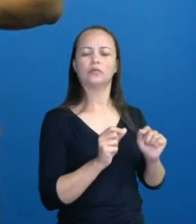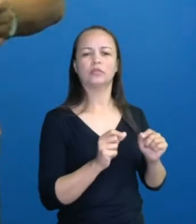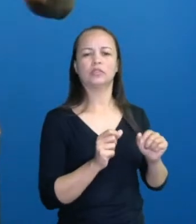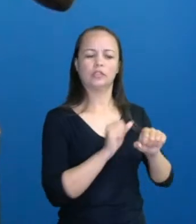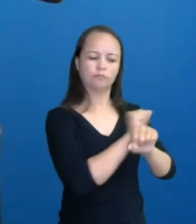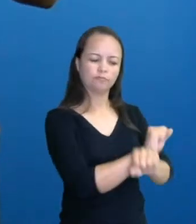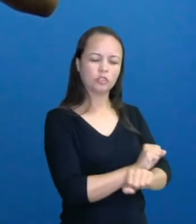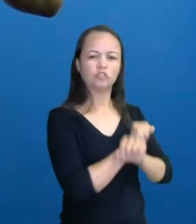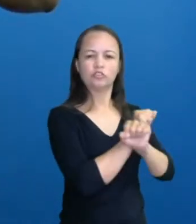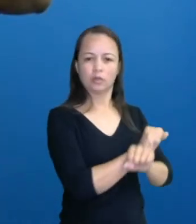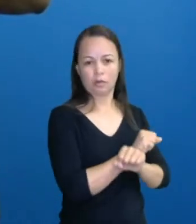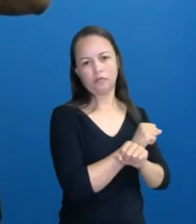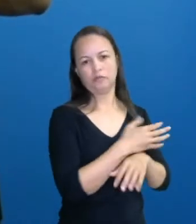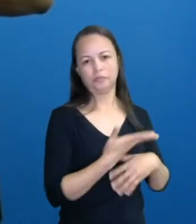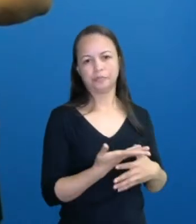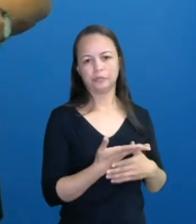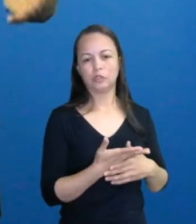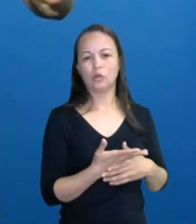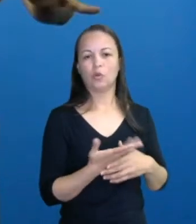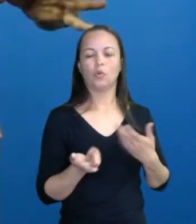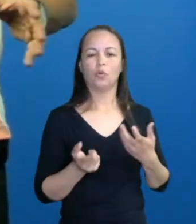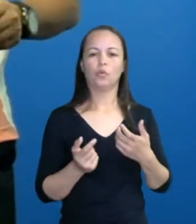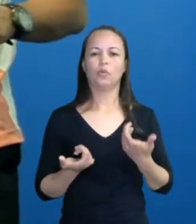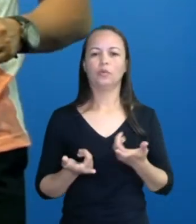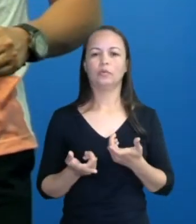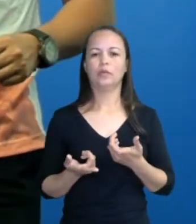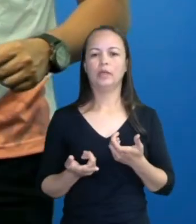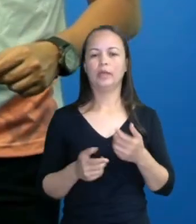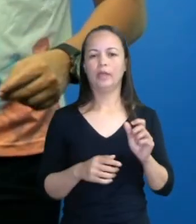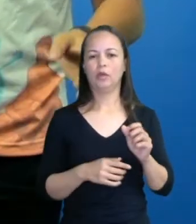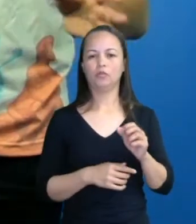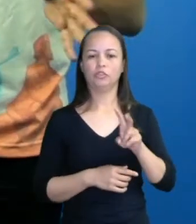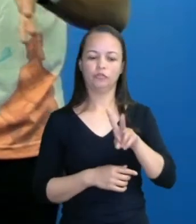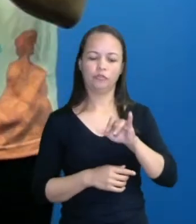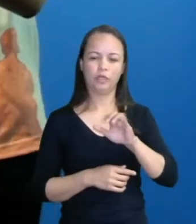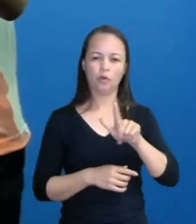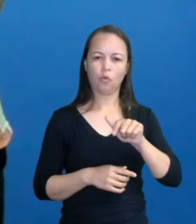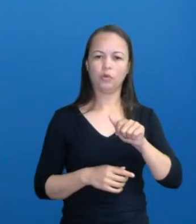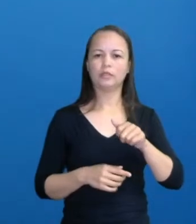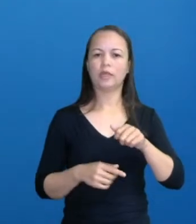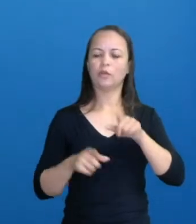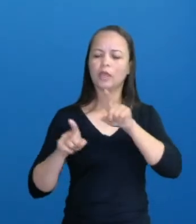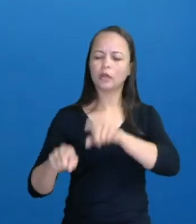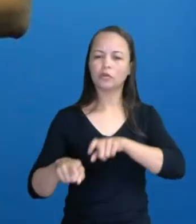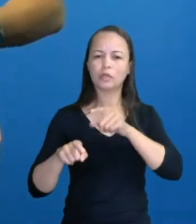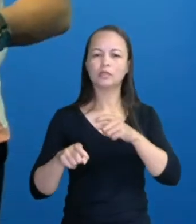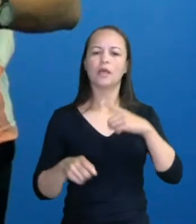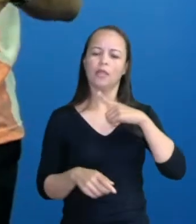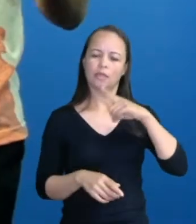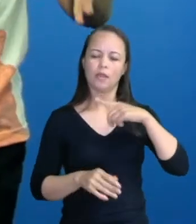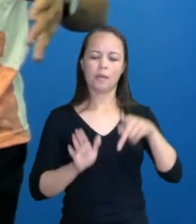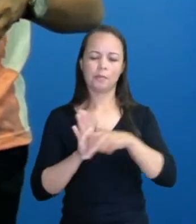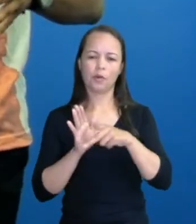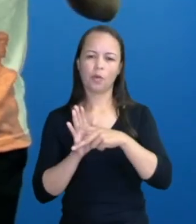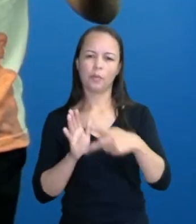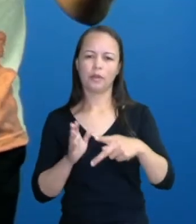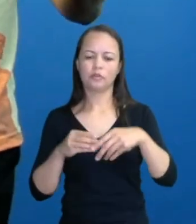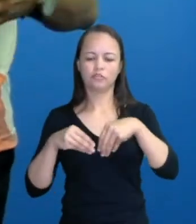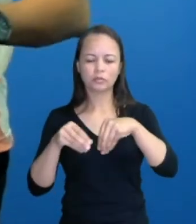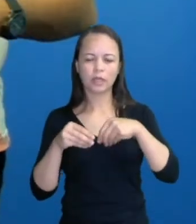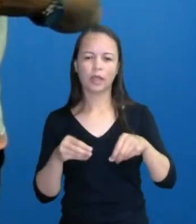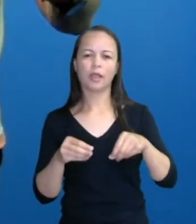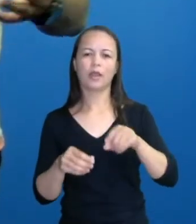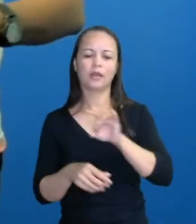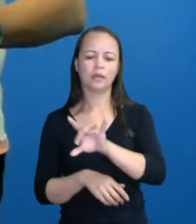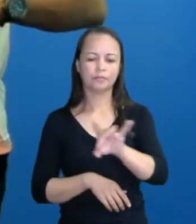de escravos, os vilões eram de pequenos camponeses, alguns deles tinham suas próprias terras individuais, sem